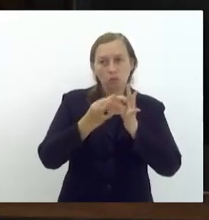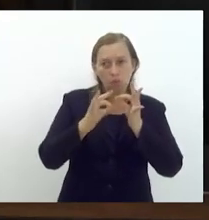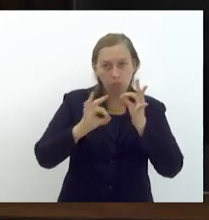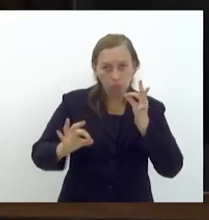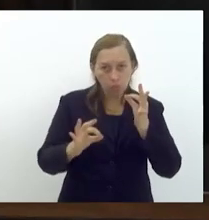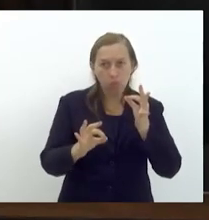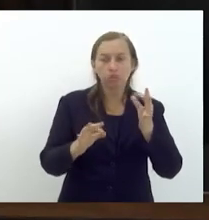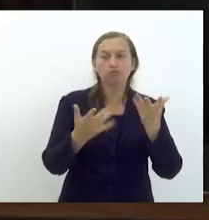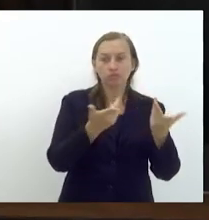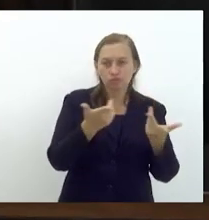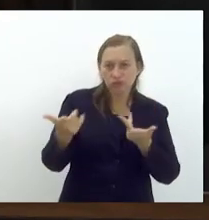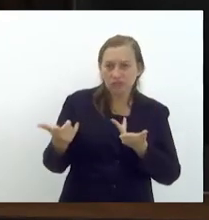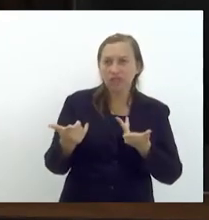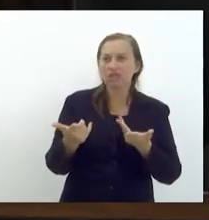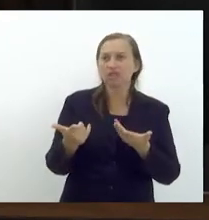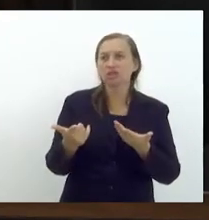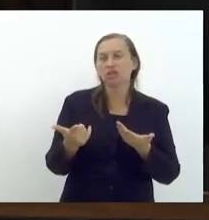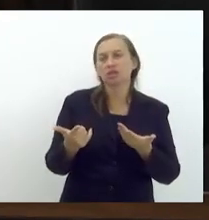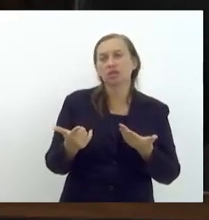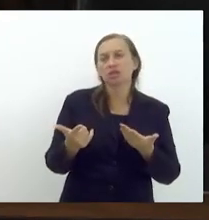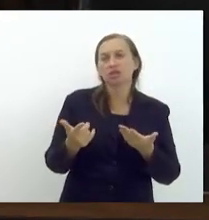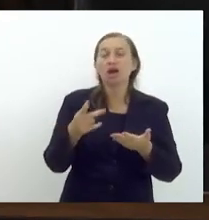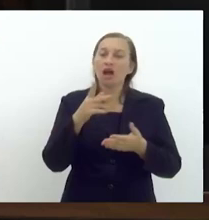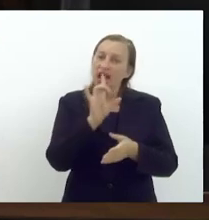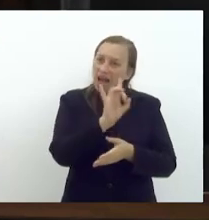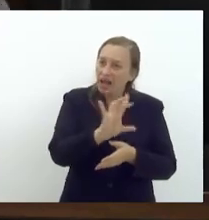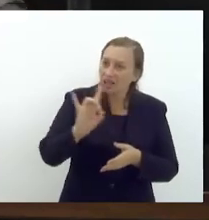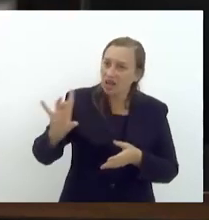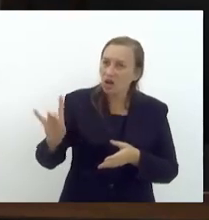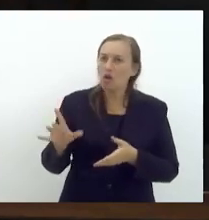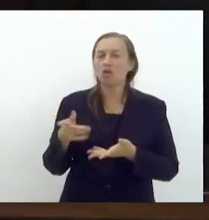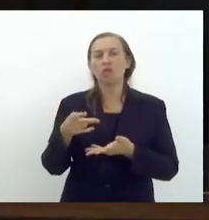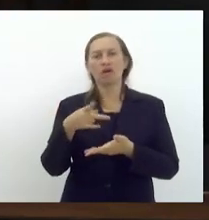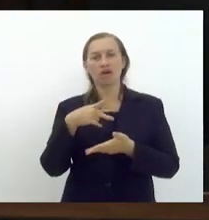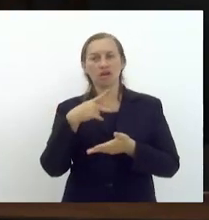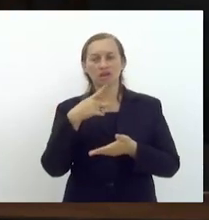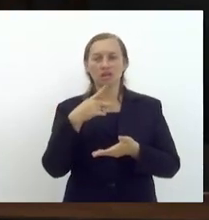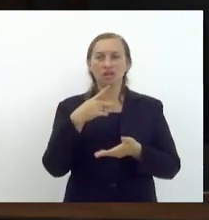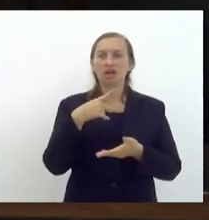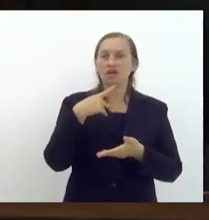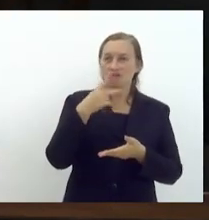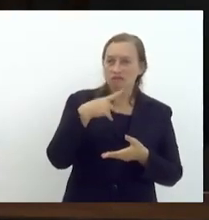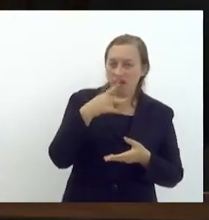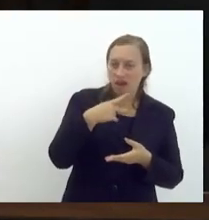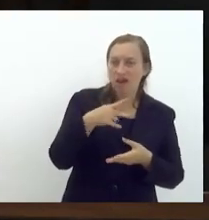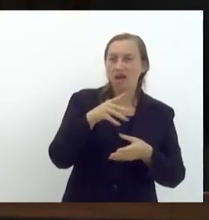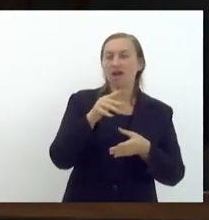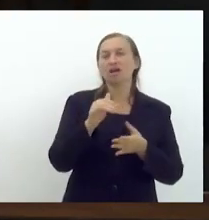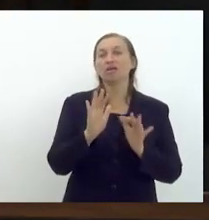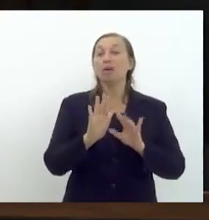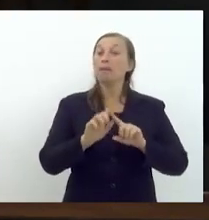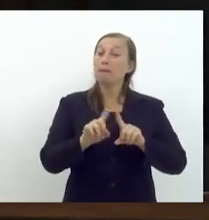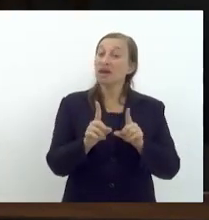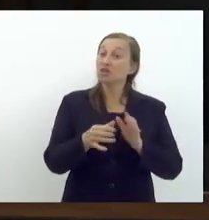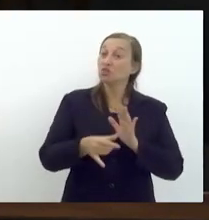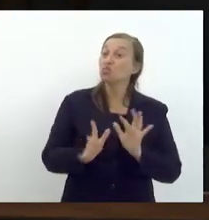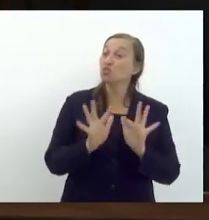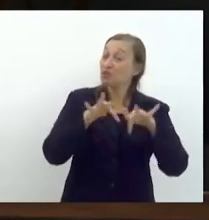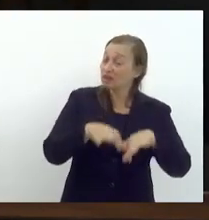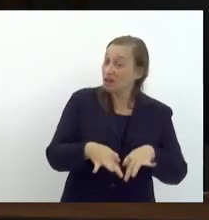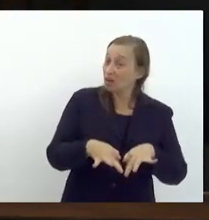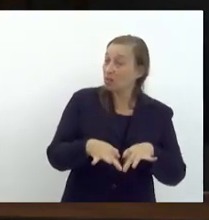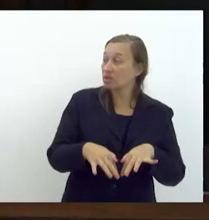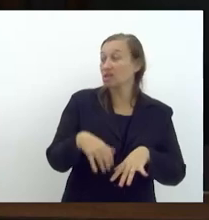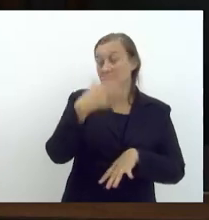óbvio que vocês vão ter que fazer cada uma a sustentação de vossa excelências mas para a gente deixar o final para poder